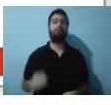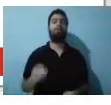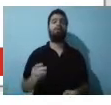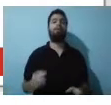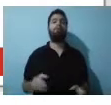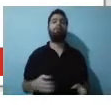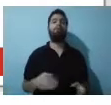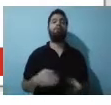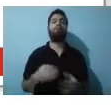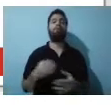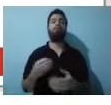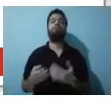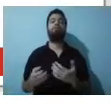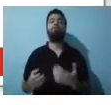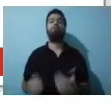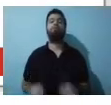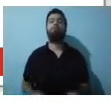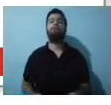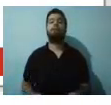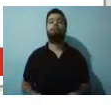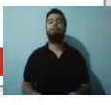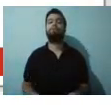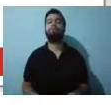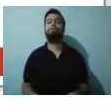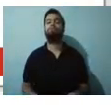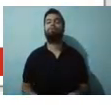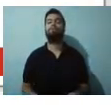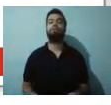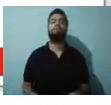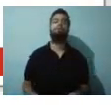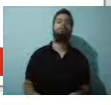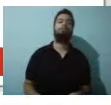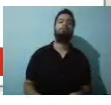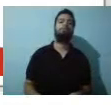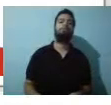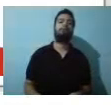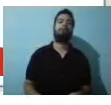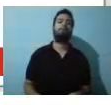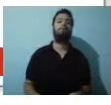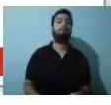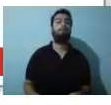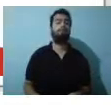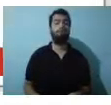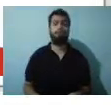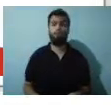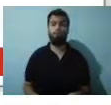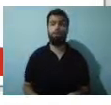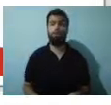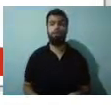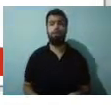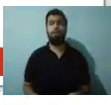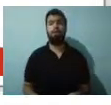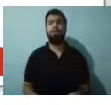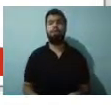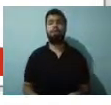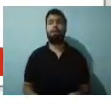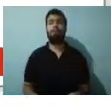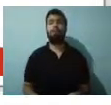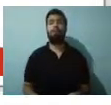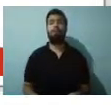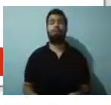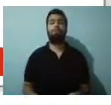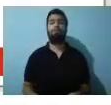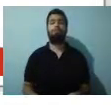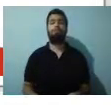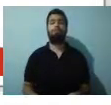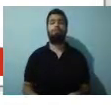O neoliberalismo ele consiste em um conjunto de ideias e concepções políticas e econômicas que pregam a intervenção do Estado na economia. Nesse cenário, o